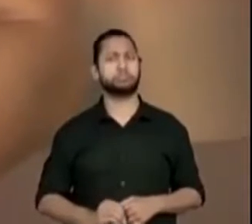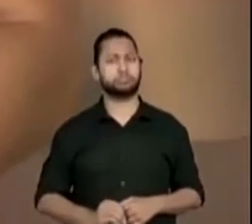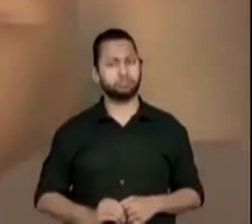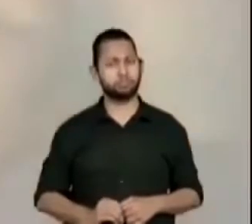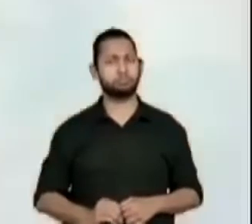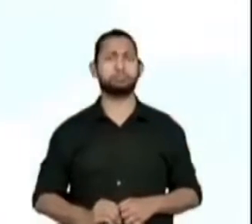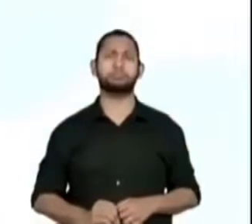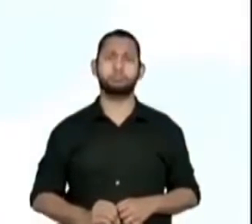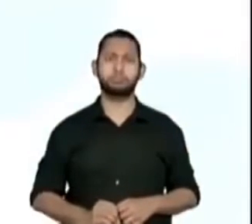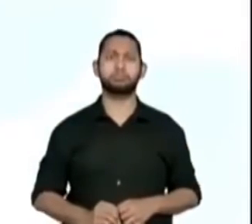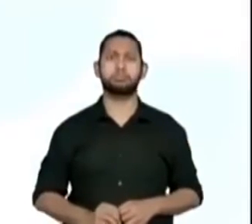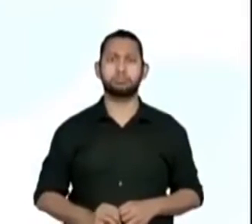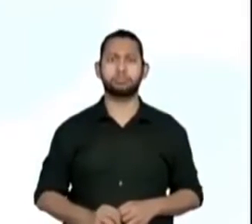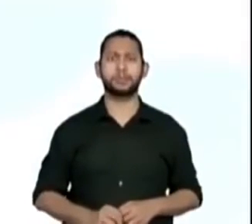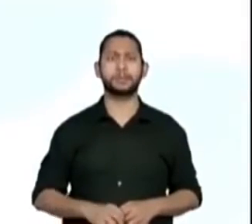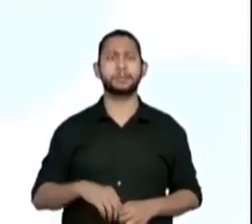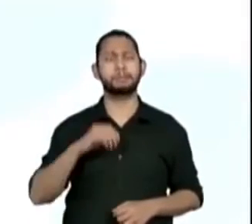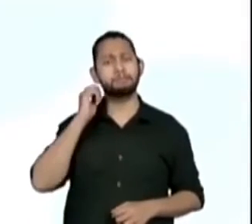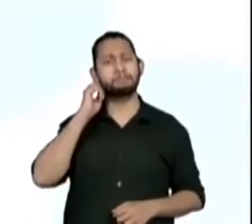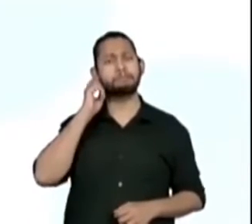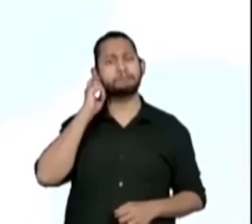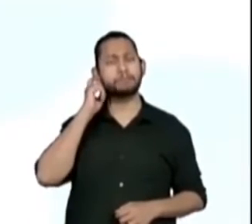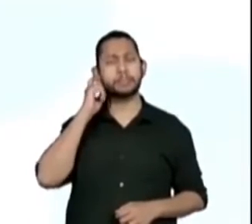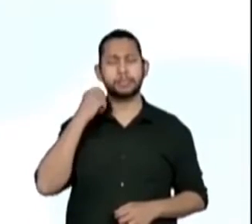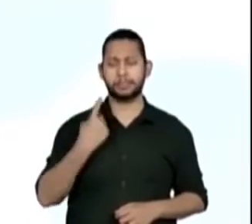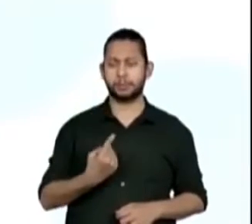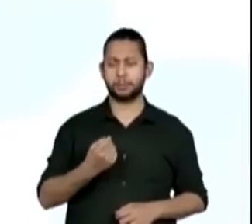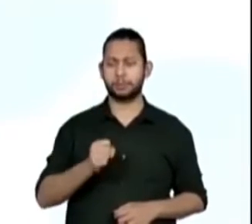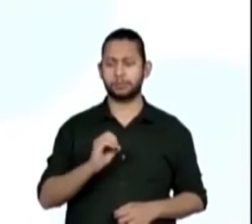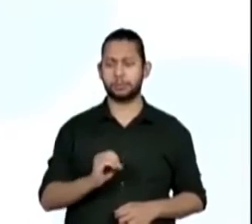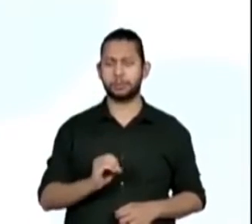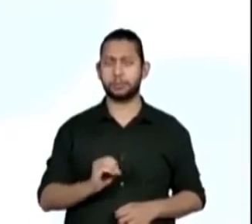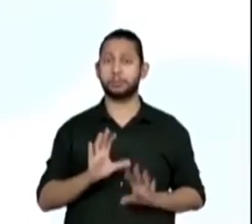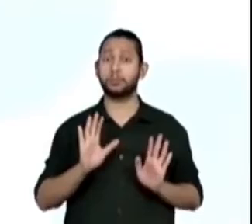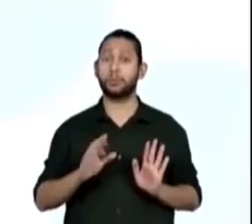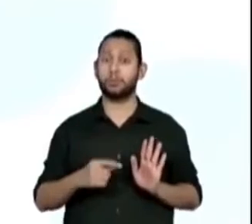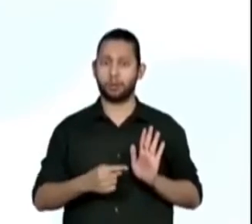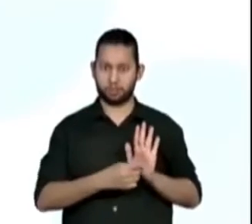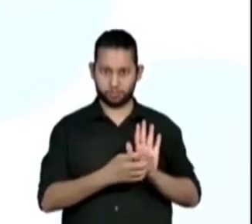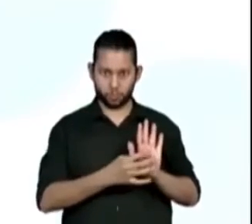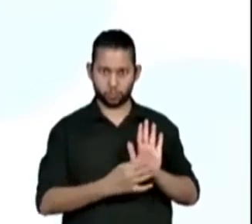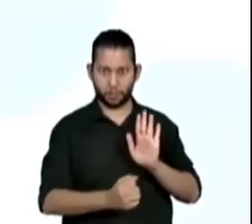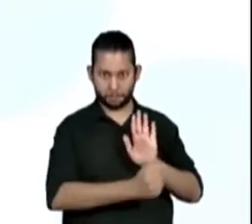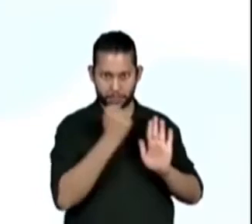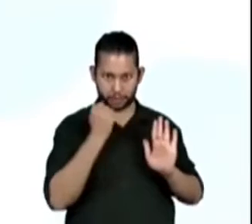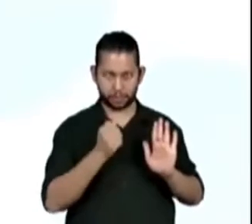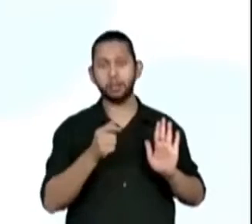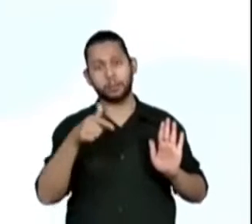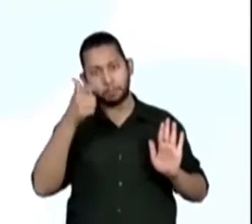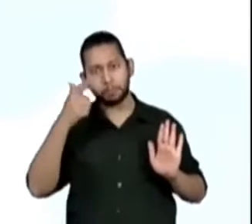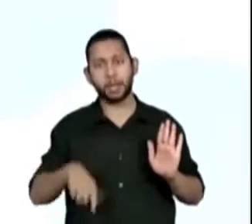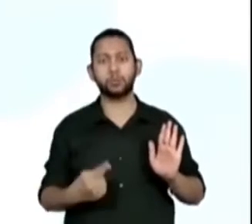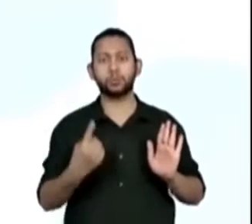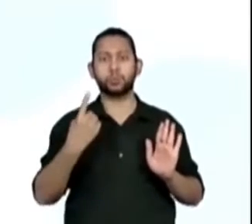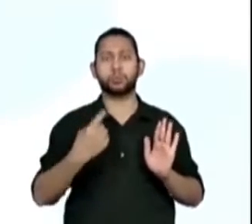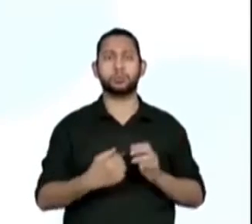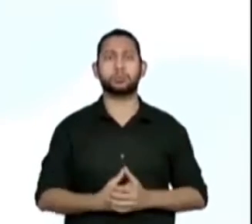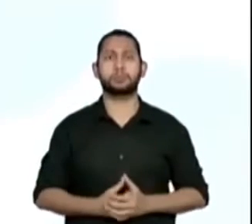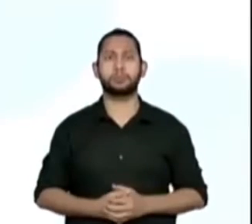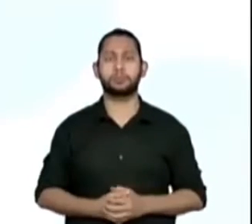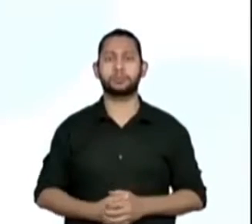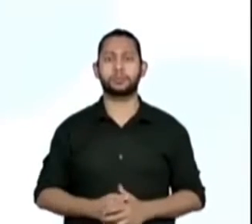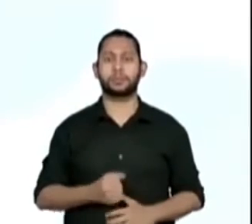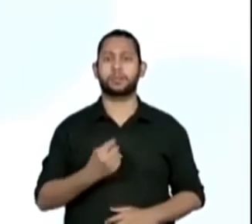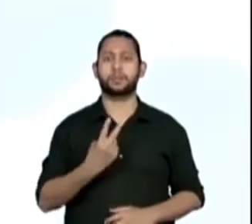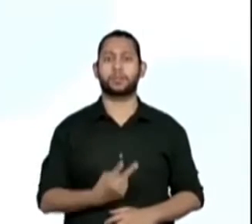180. Isso. A Pro vai registrar e aí eu já vou apagar aqui pra gente fazer a próxima, certo? Que a próxima